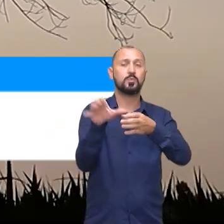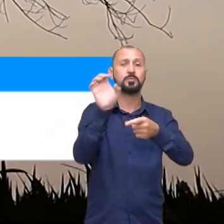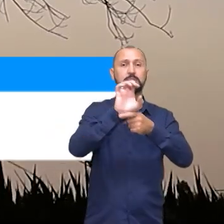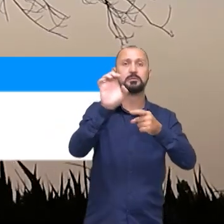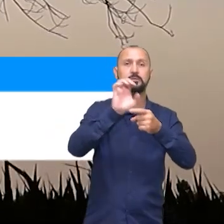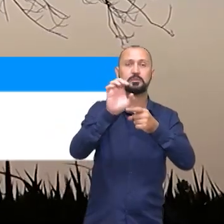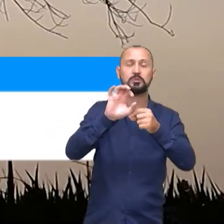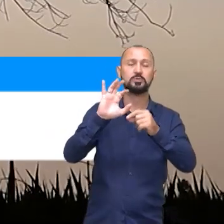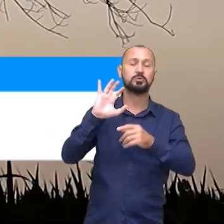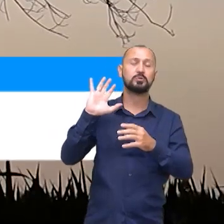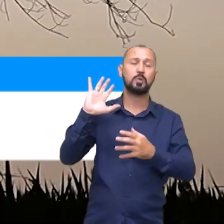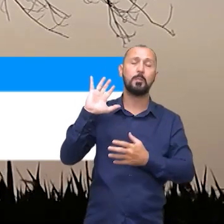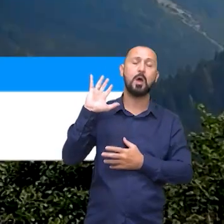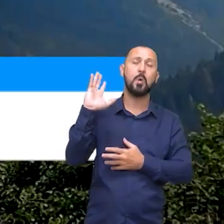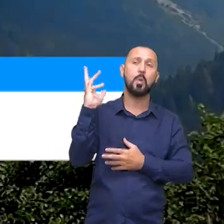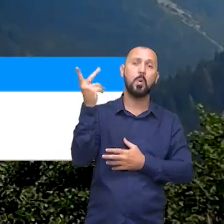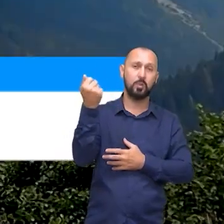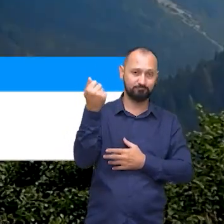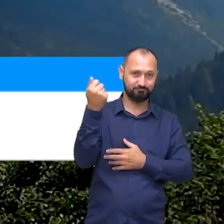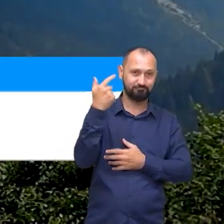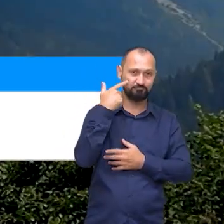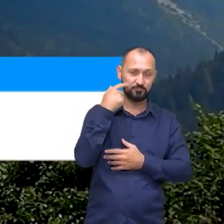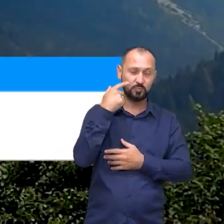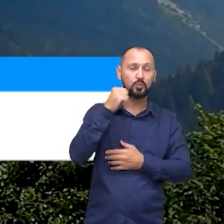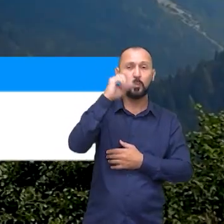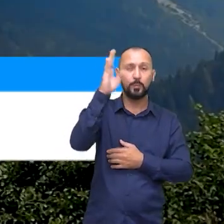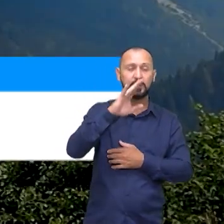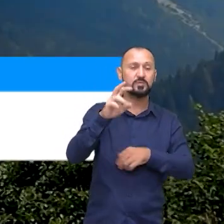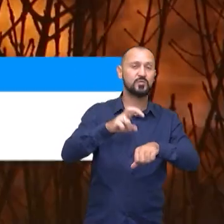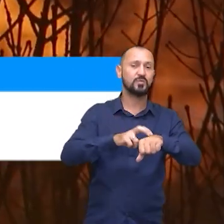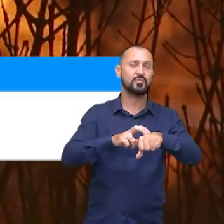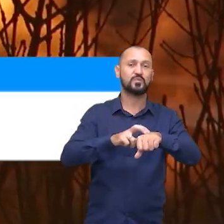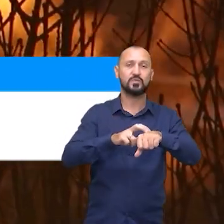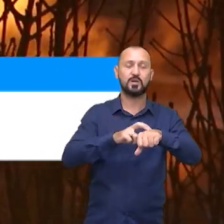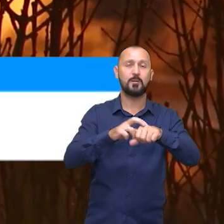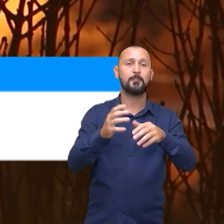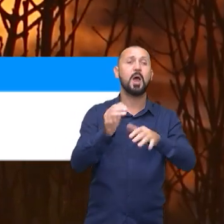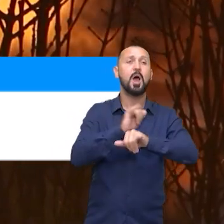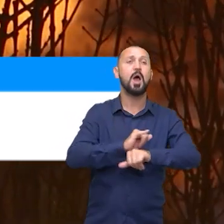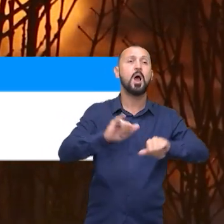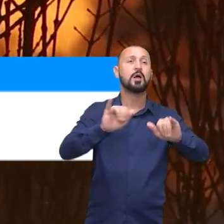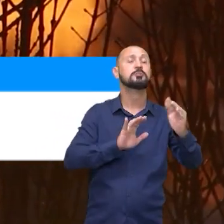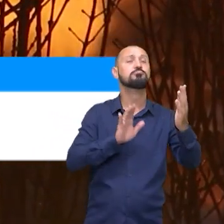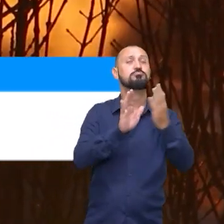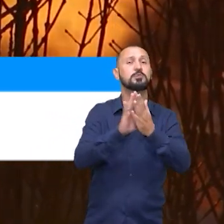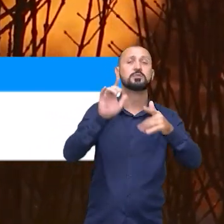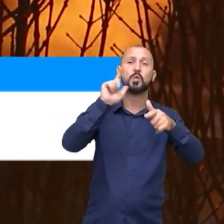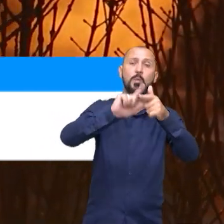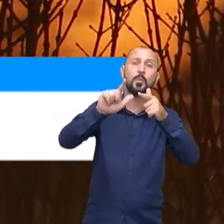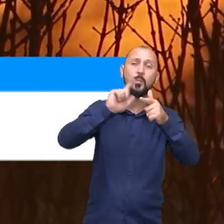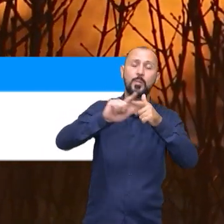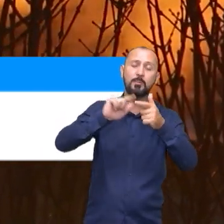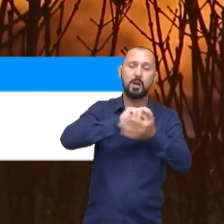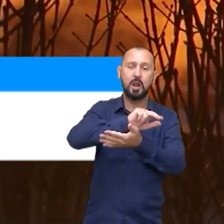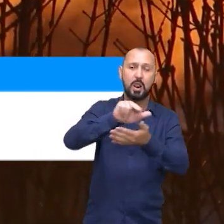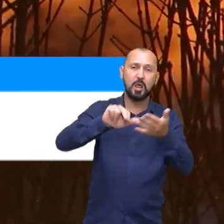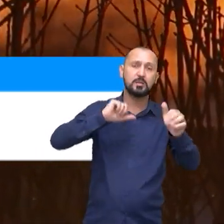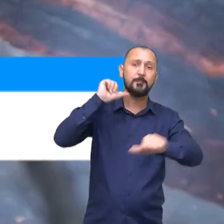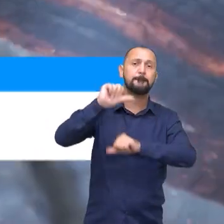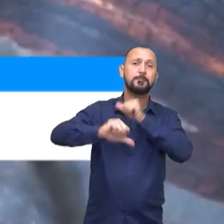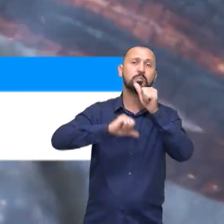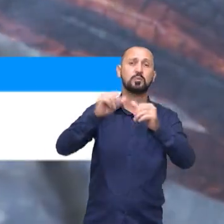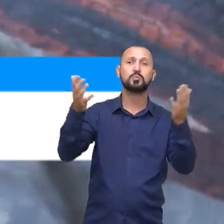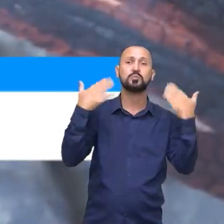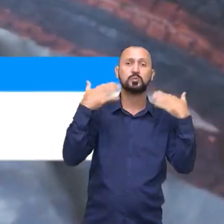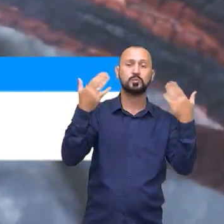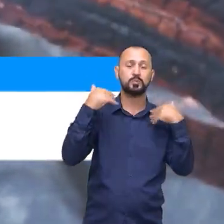Consórcio Interestadual sobre o Clima, Consórcio Brasil Verde, com o objetivo de promover o enfrentamento aos efeitos adversos